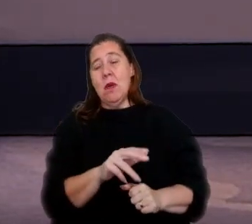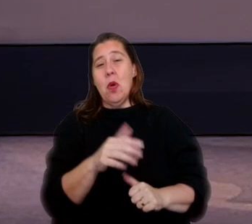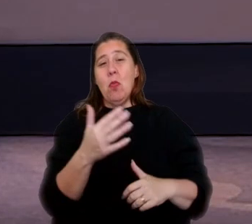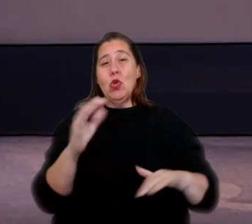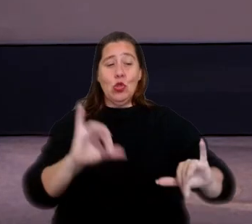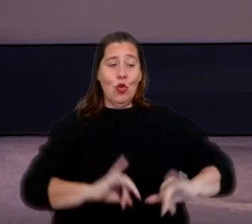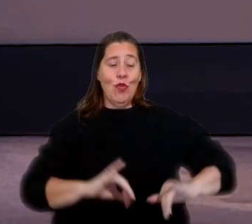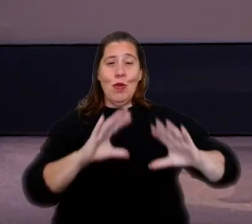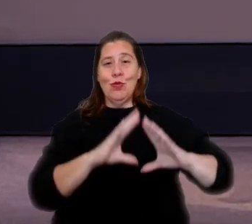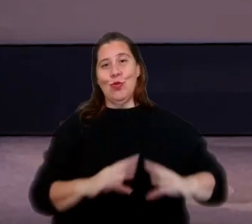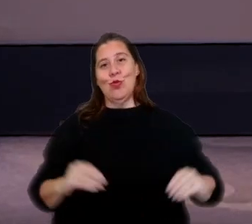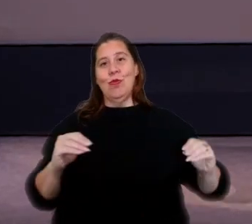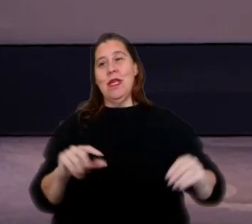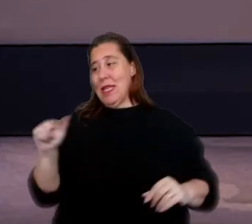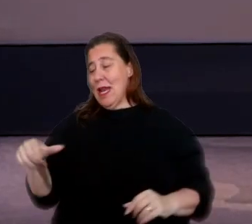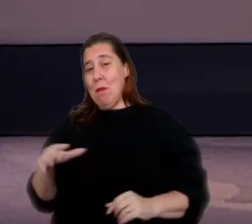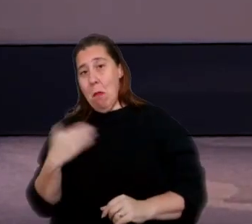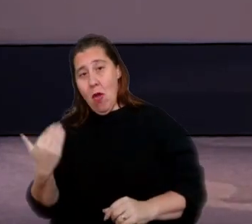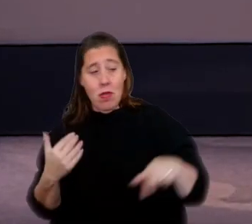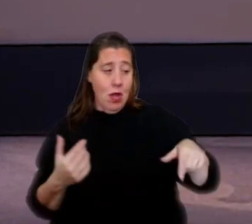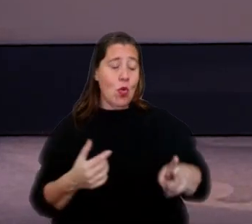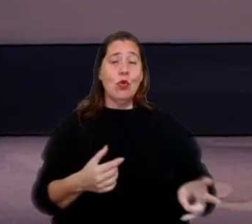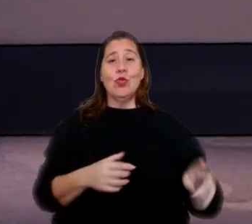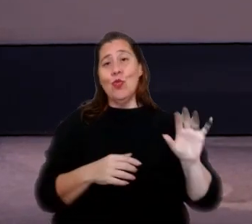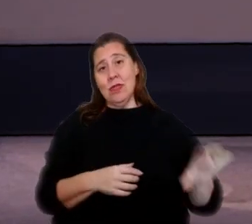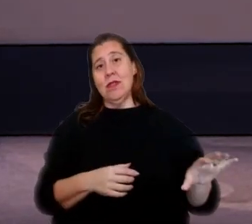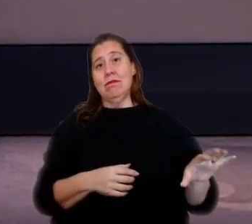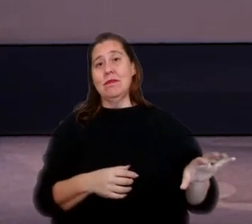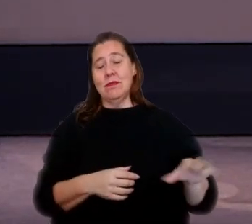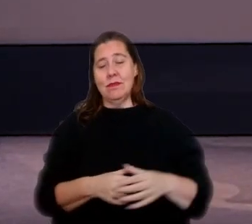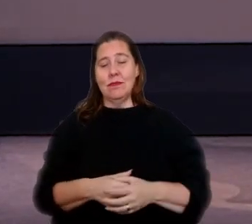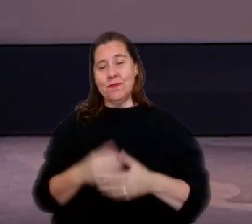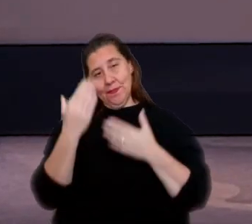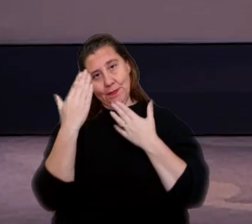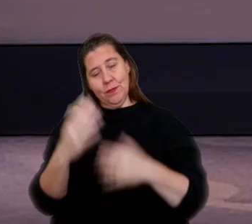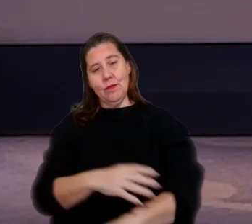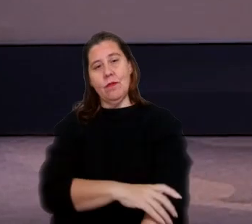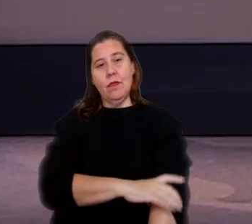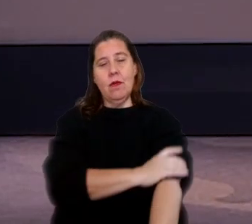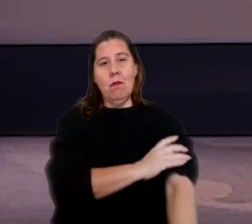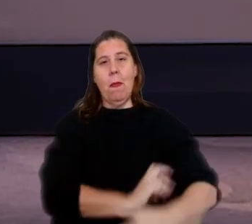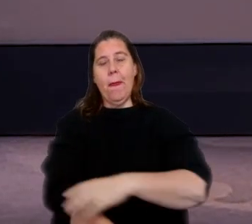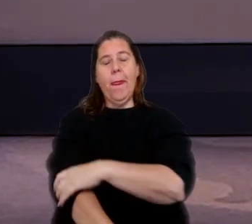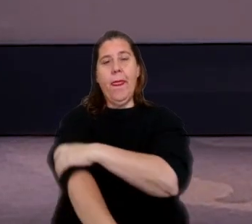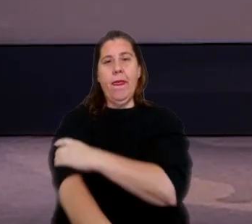E ele continua fazendo isso depois que o Remy falece, né? Obrigado.